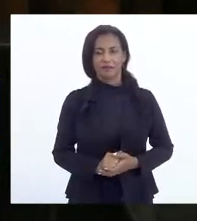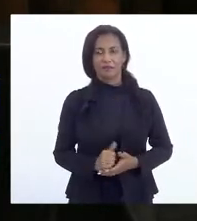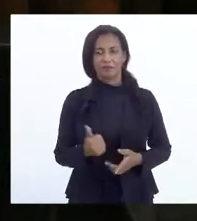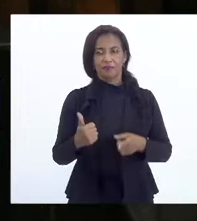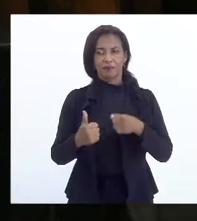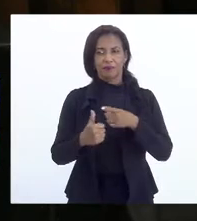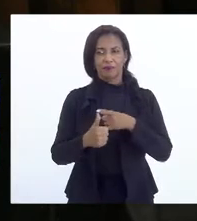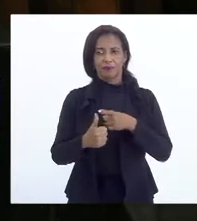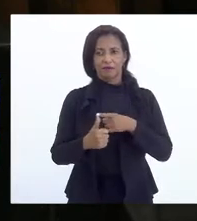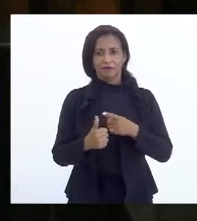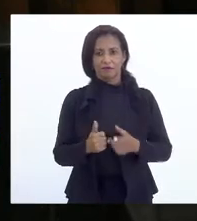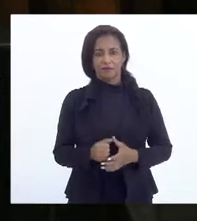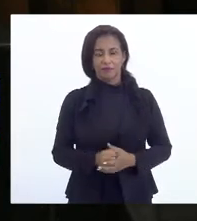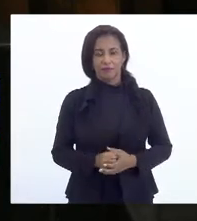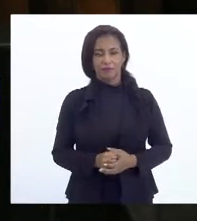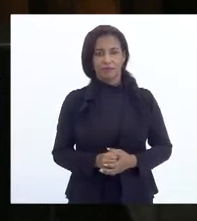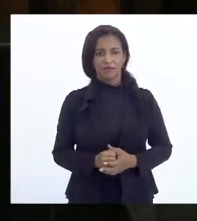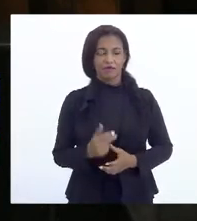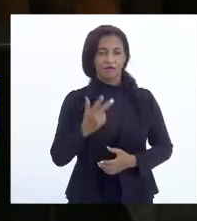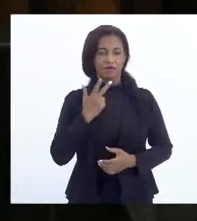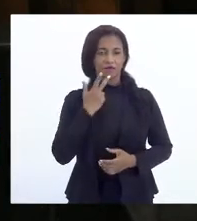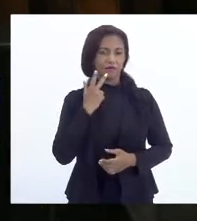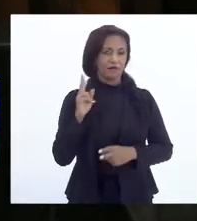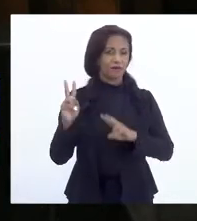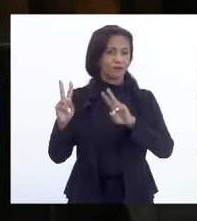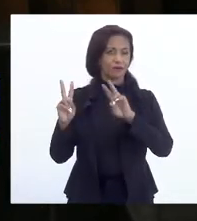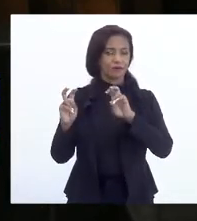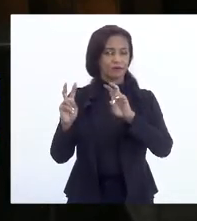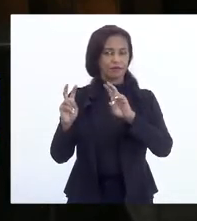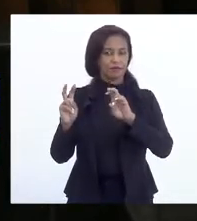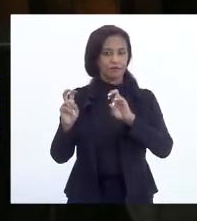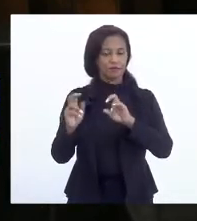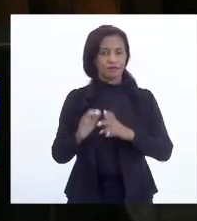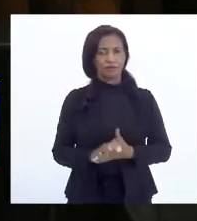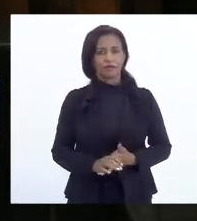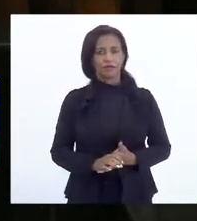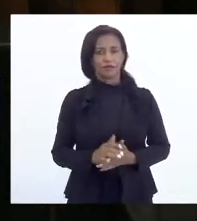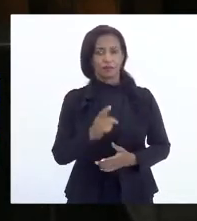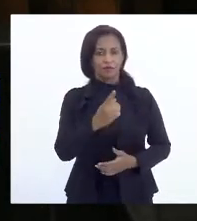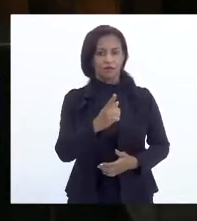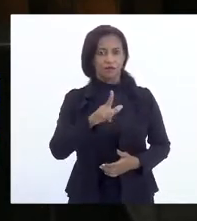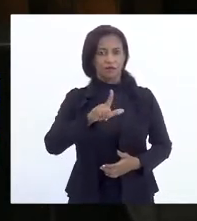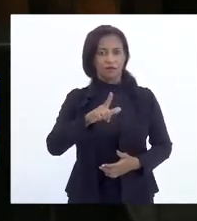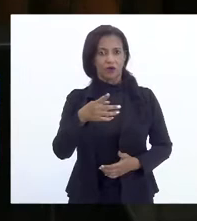O primeiro diz respeito ao projeto de lei